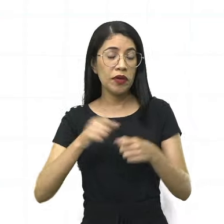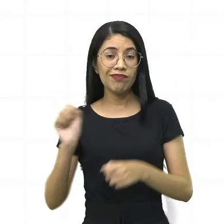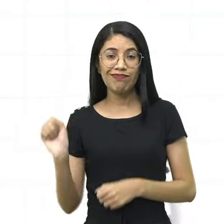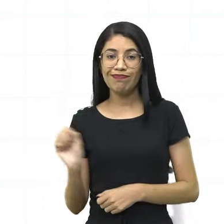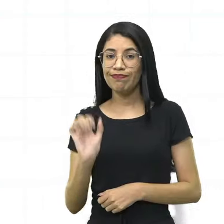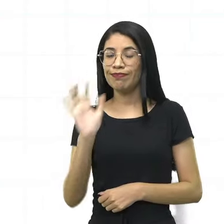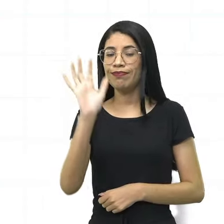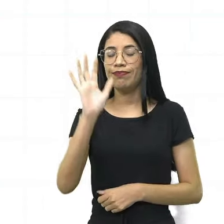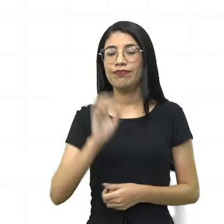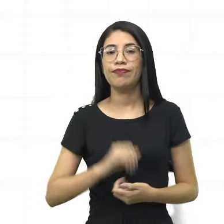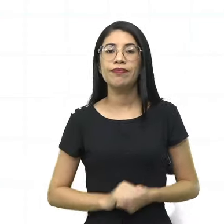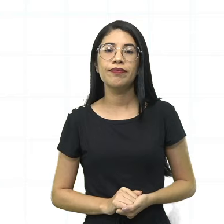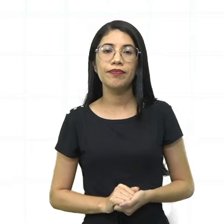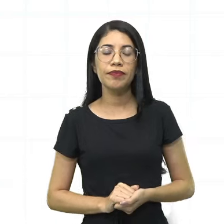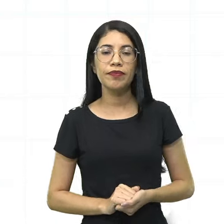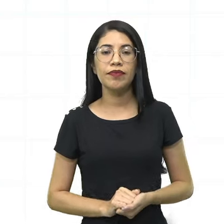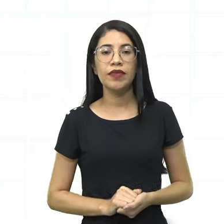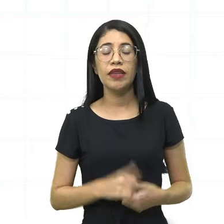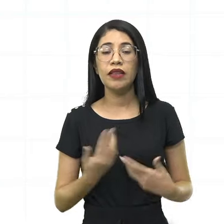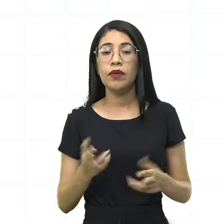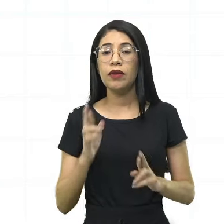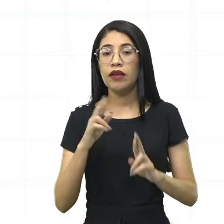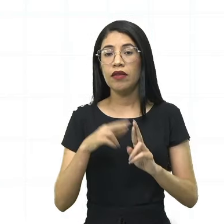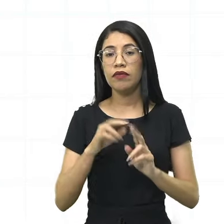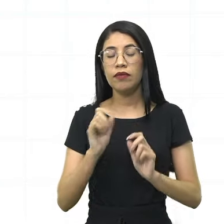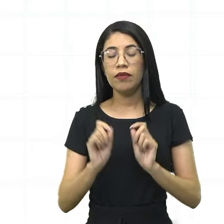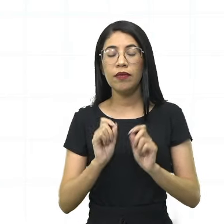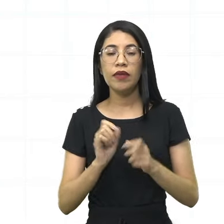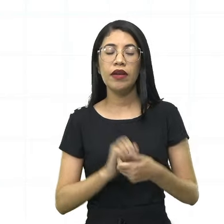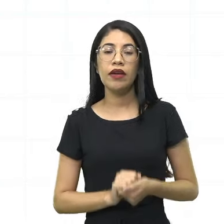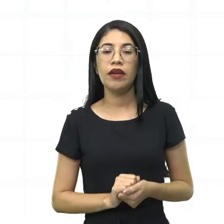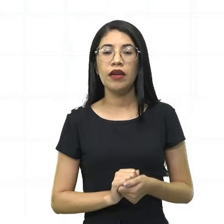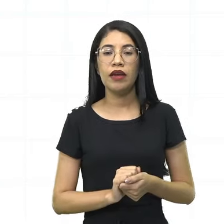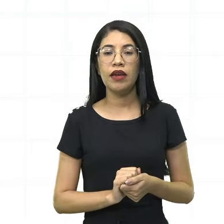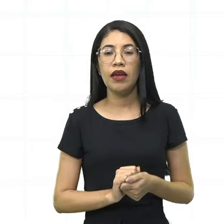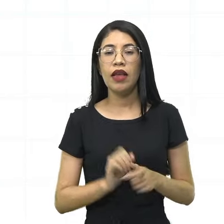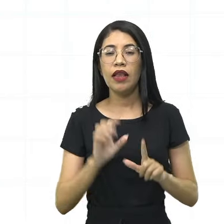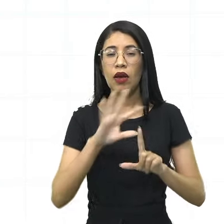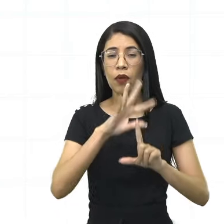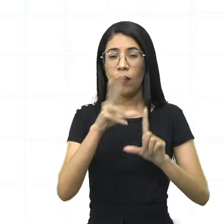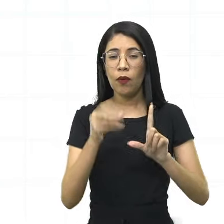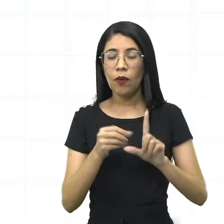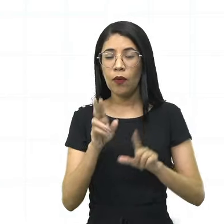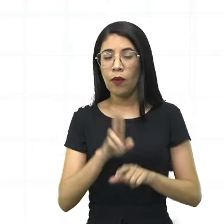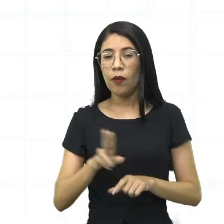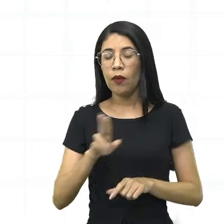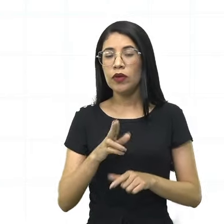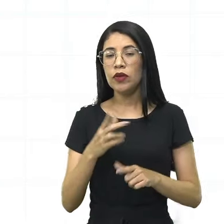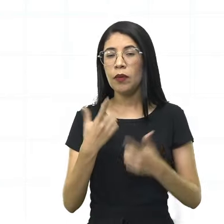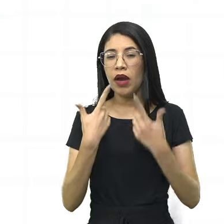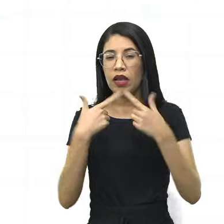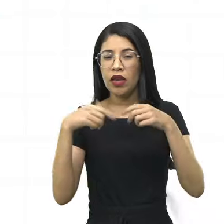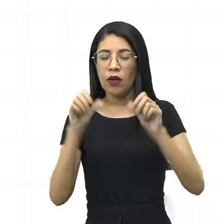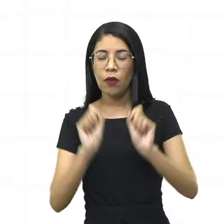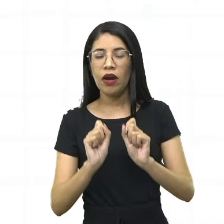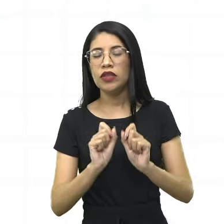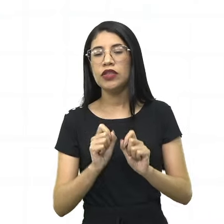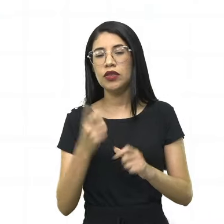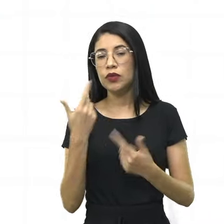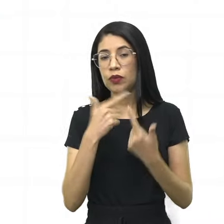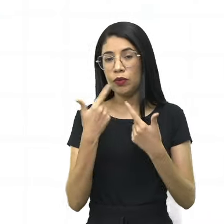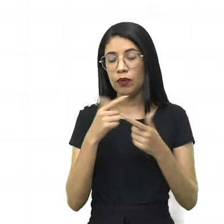está alto, tá? Então, ele faz aí, né, o cartoon ele tem esse poder de utilizar essa linguagem humorística